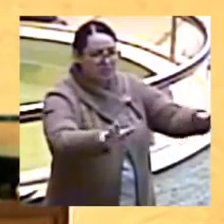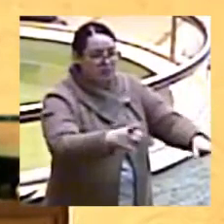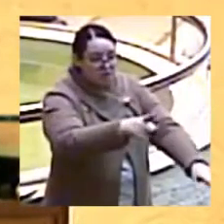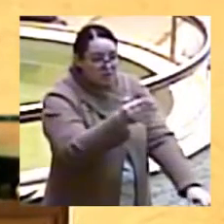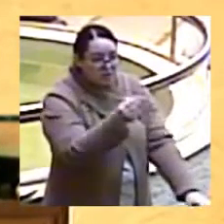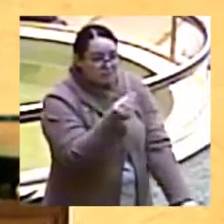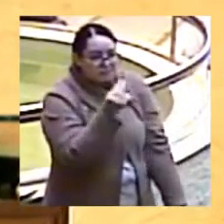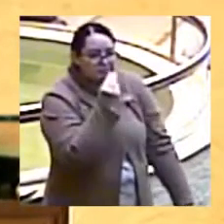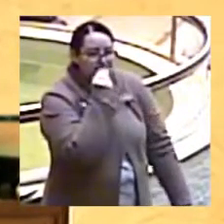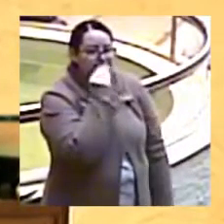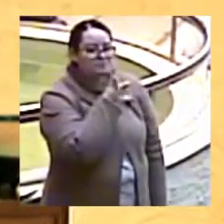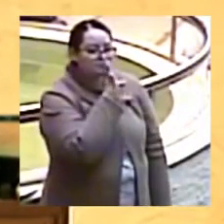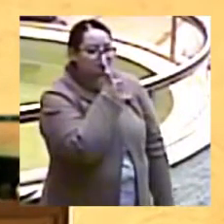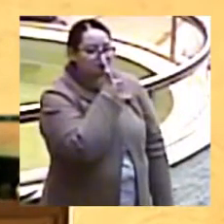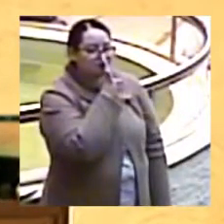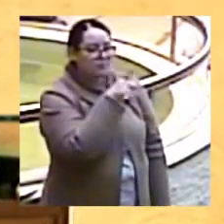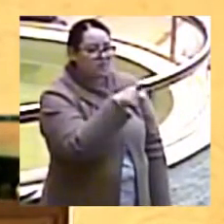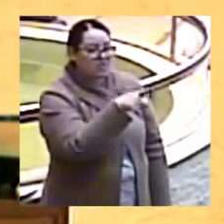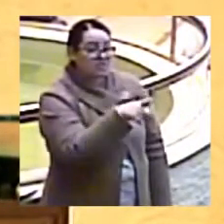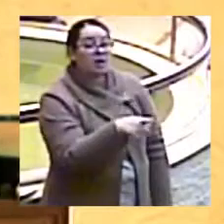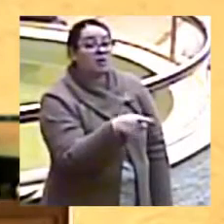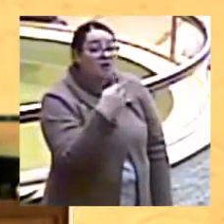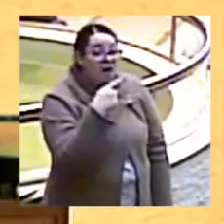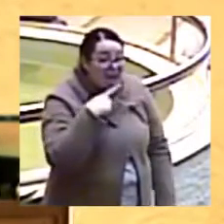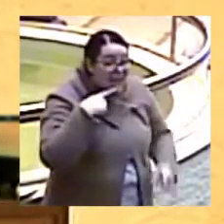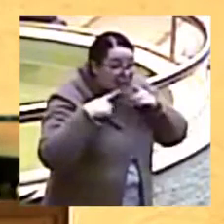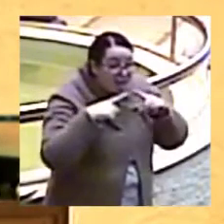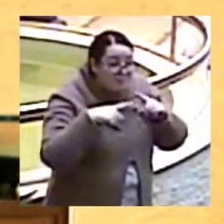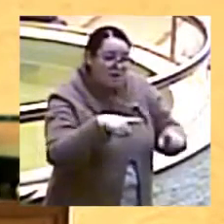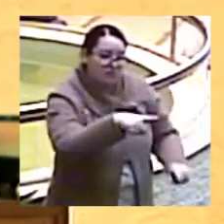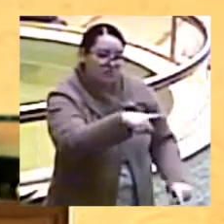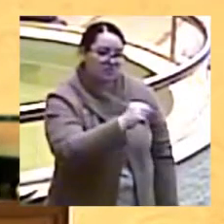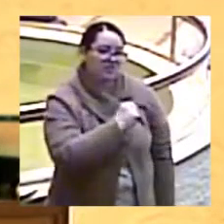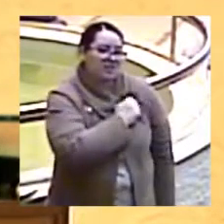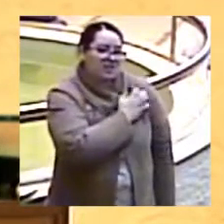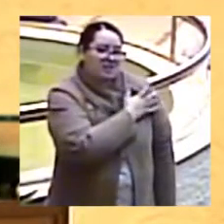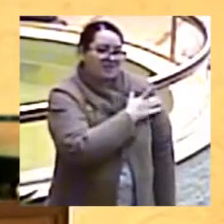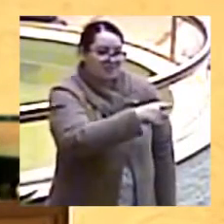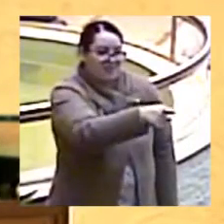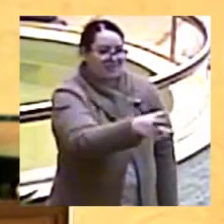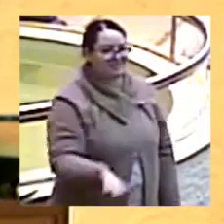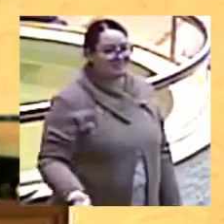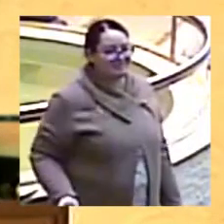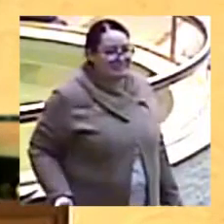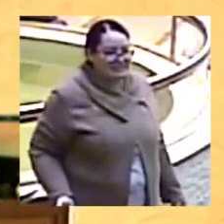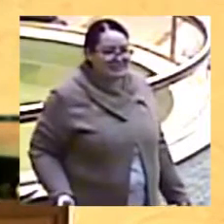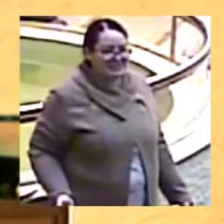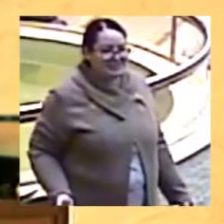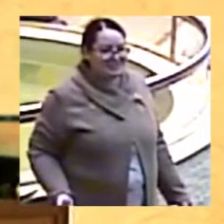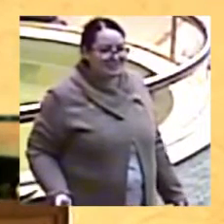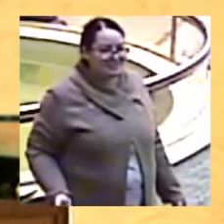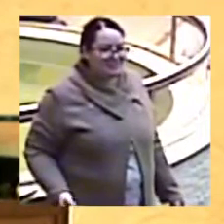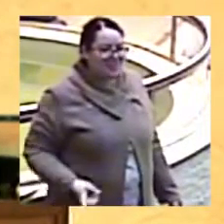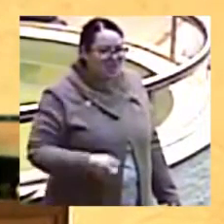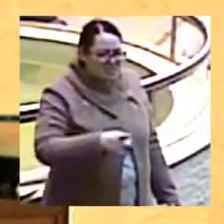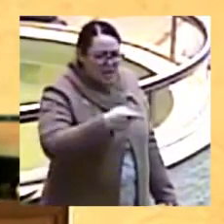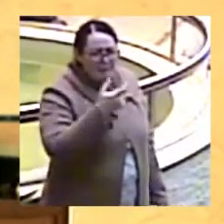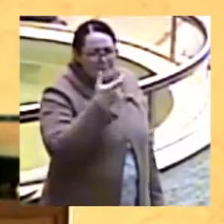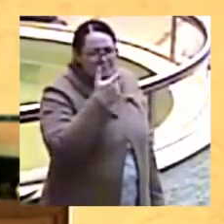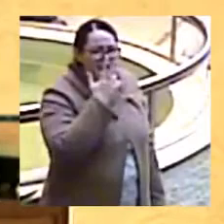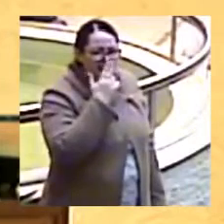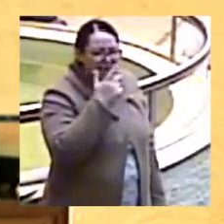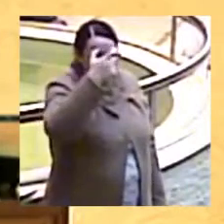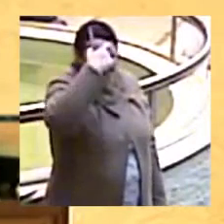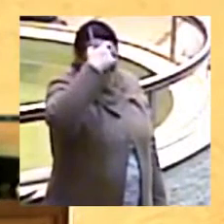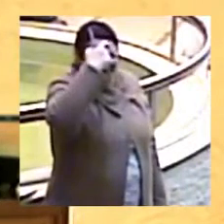porque senão você é um fundamentalista. E você está completamente atrasado sobre os assuntos